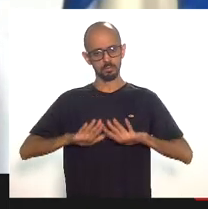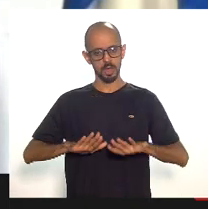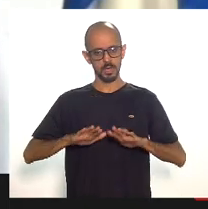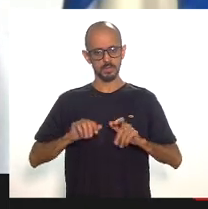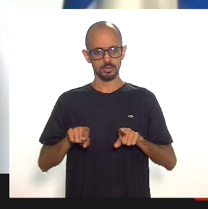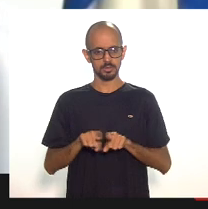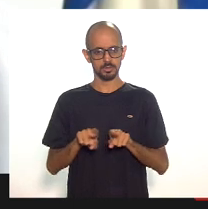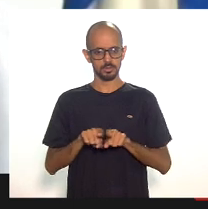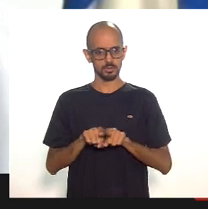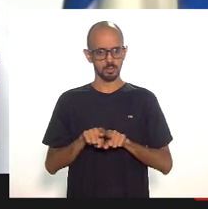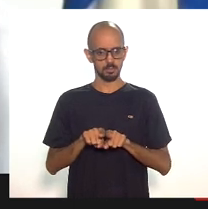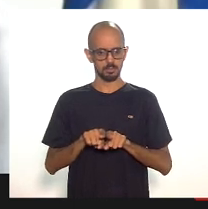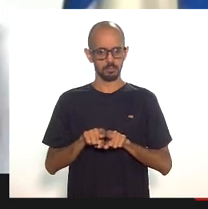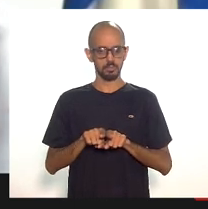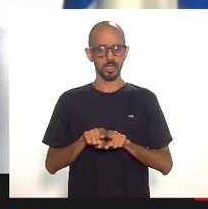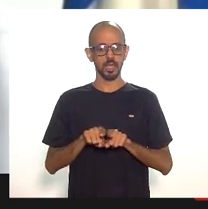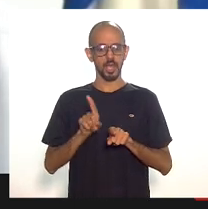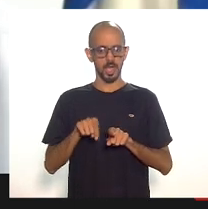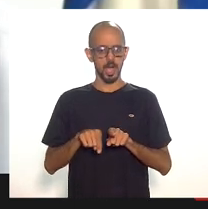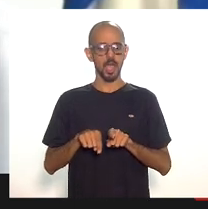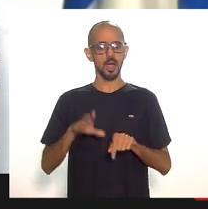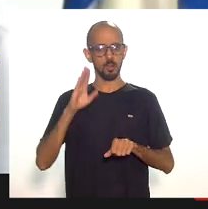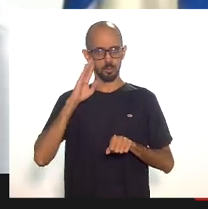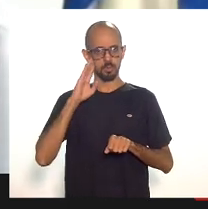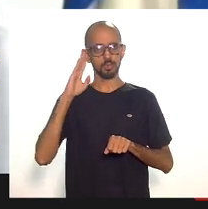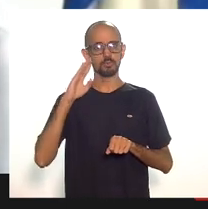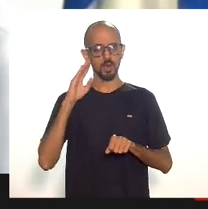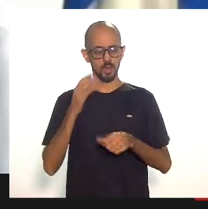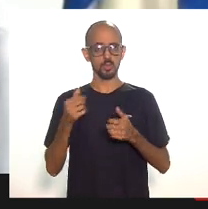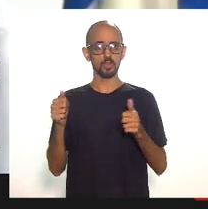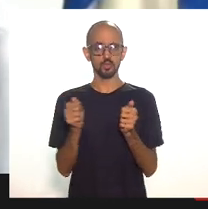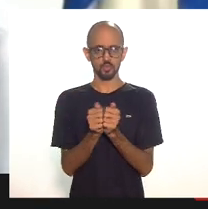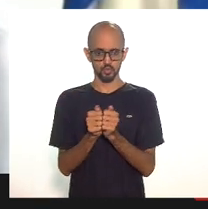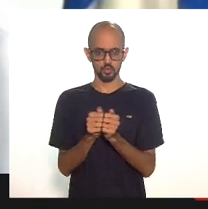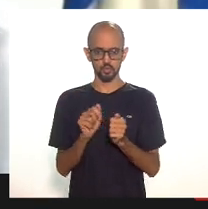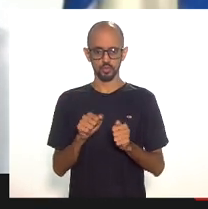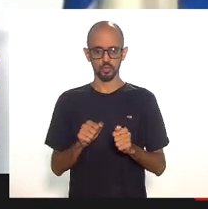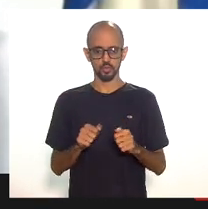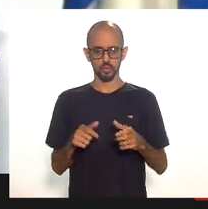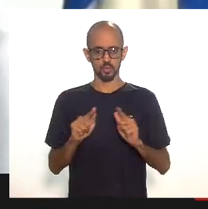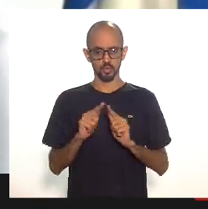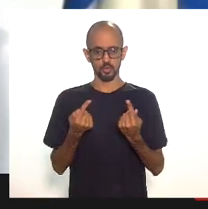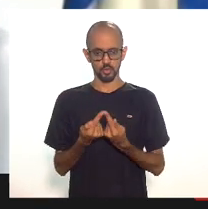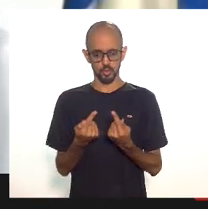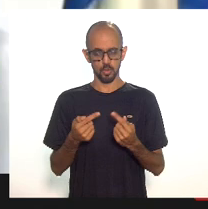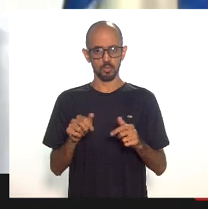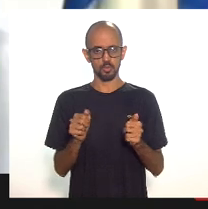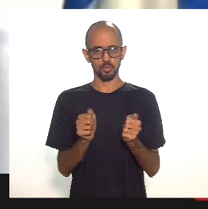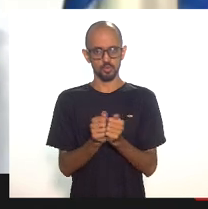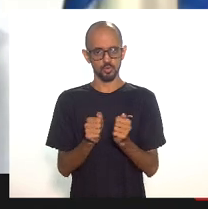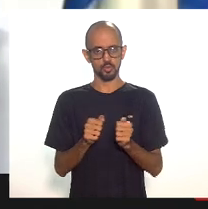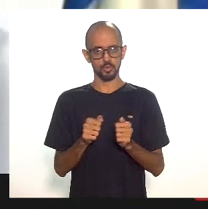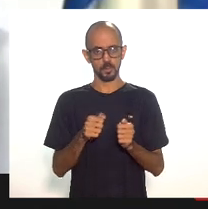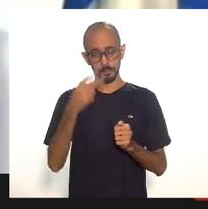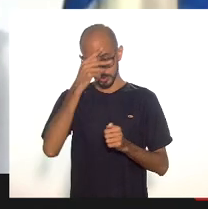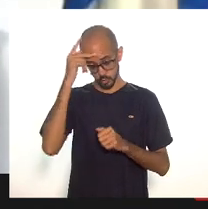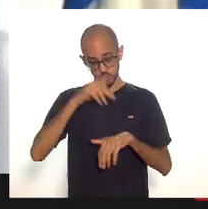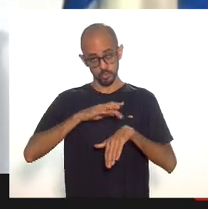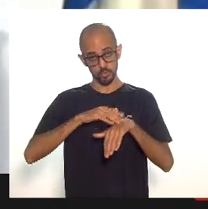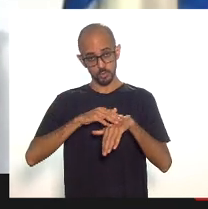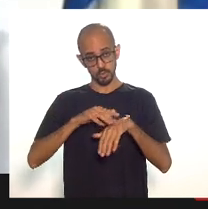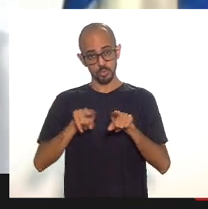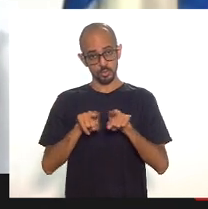sim, são uma prioridade, eles estão incluídos nesse próximo grupo aí, junto com a comorbidade de pessoas com deficiência.